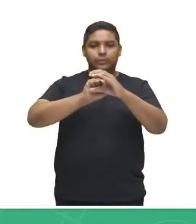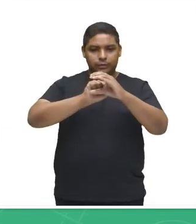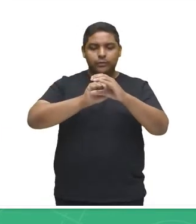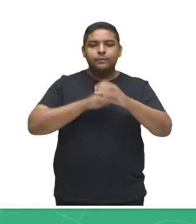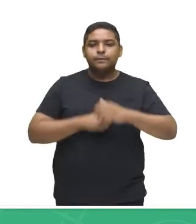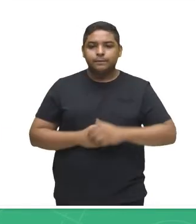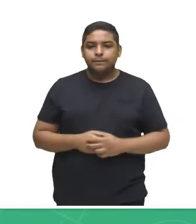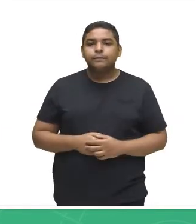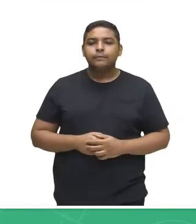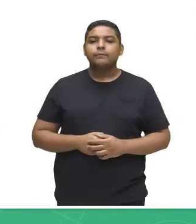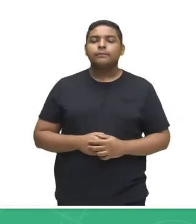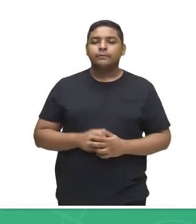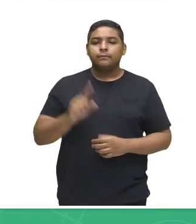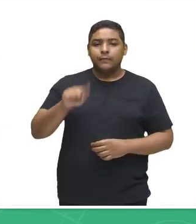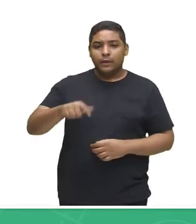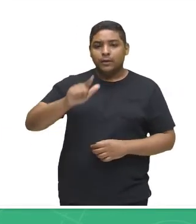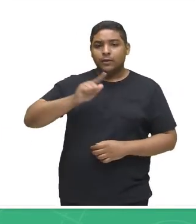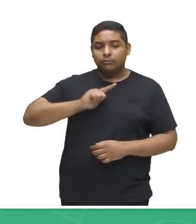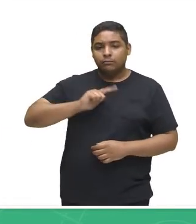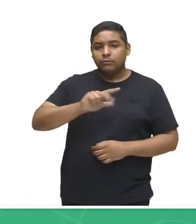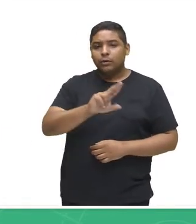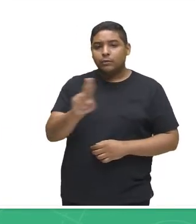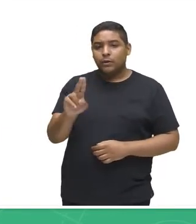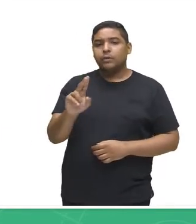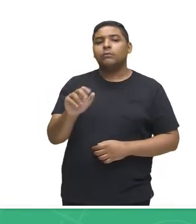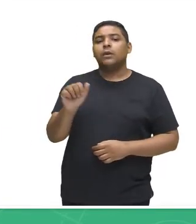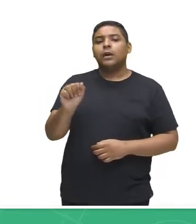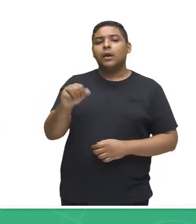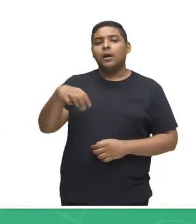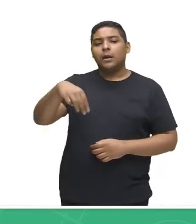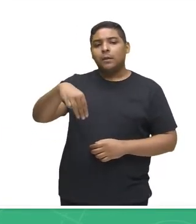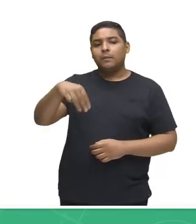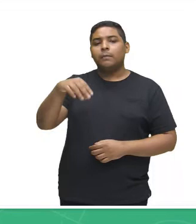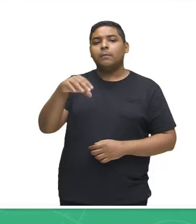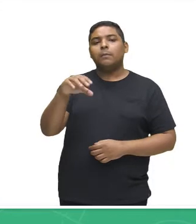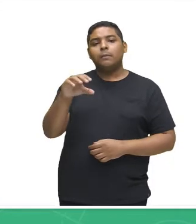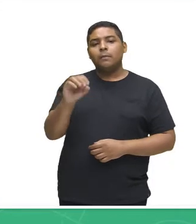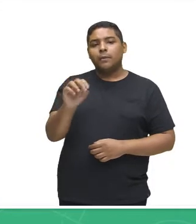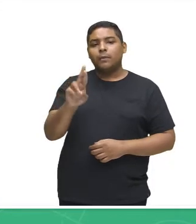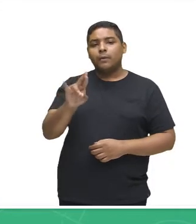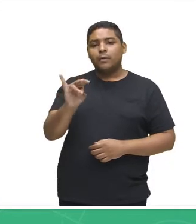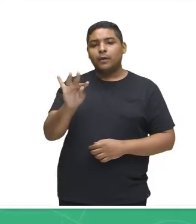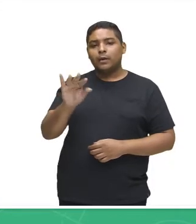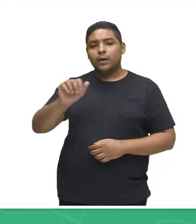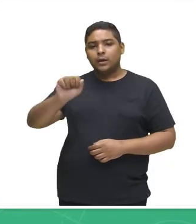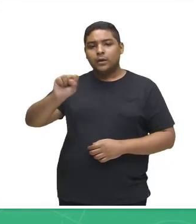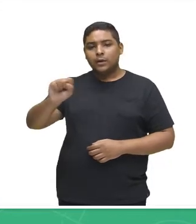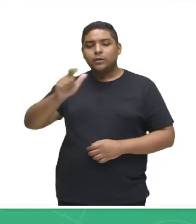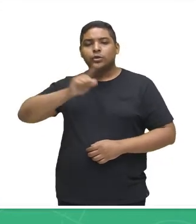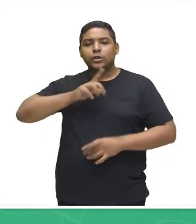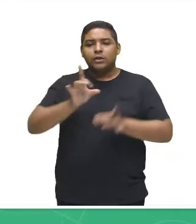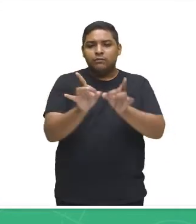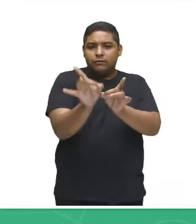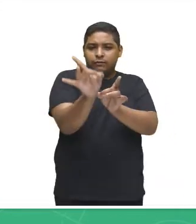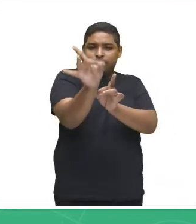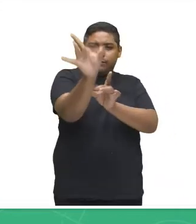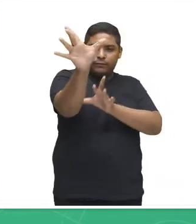ver, os amoritas estão empunhando o quê? Armas. Então, como vocês podem ver, as batalhas elas